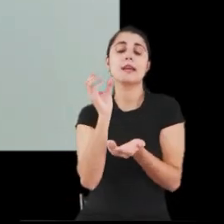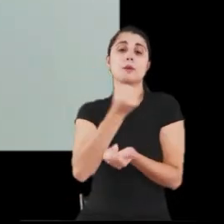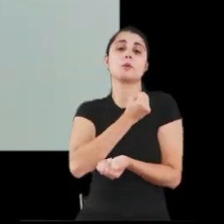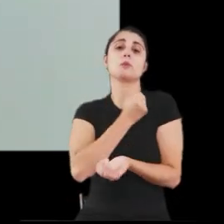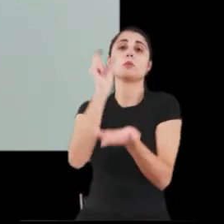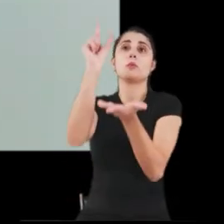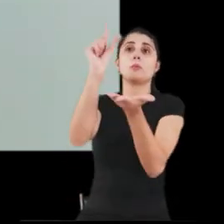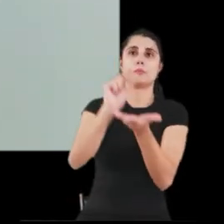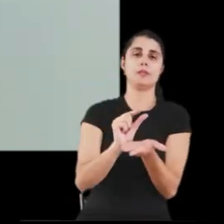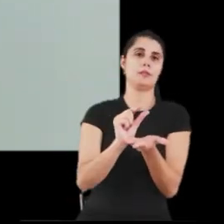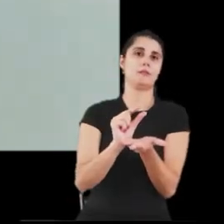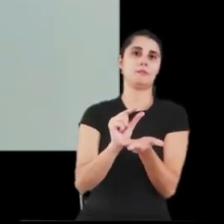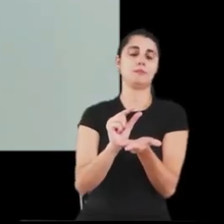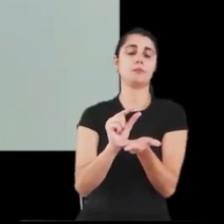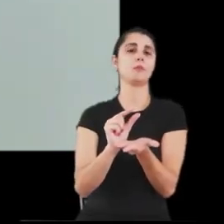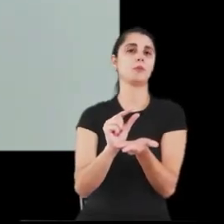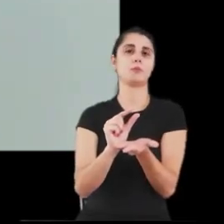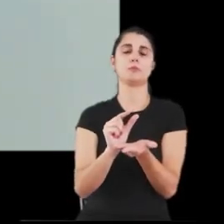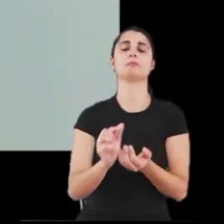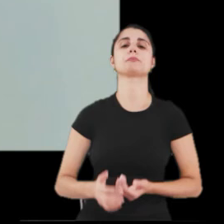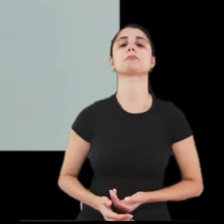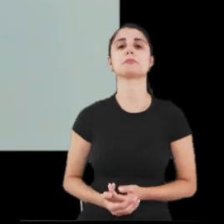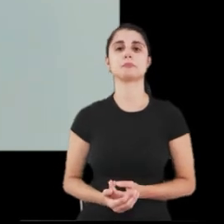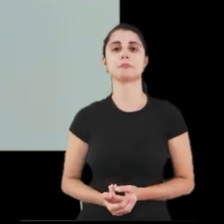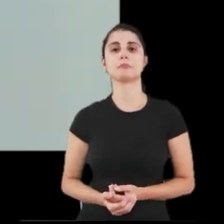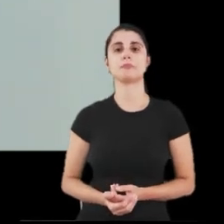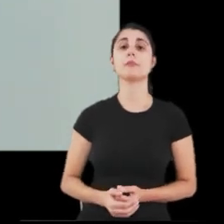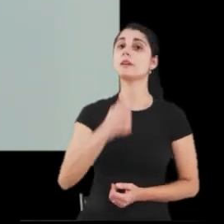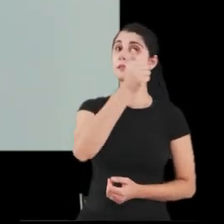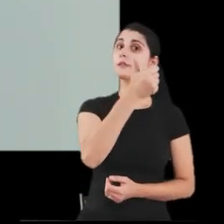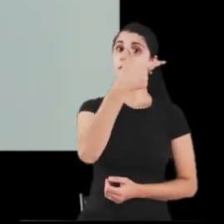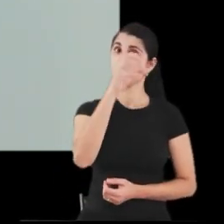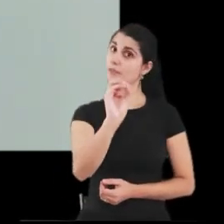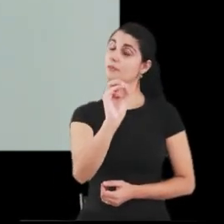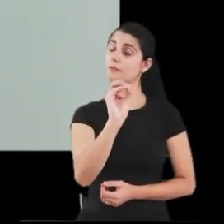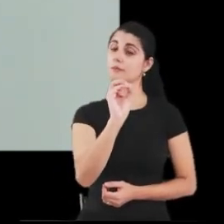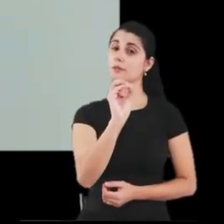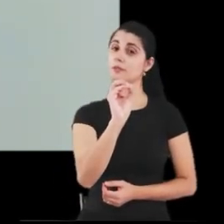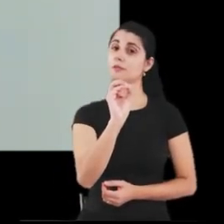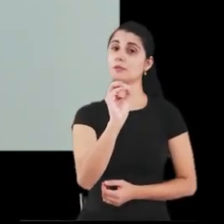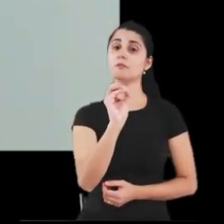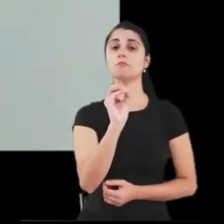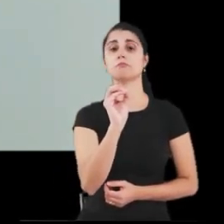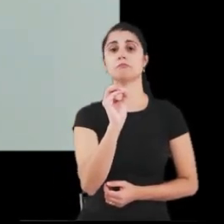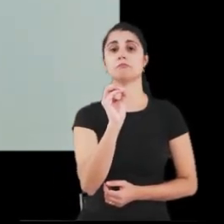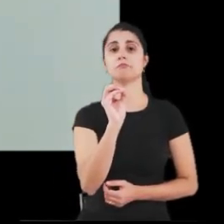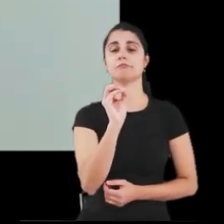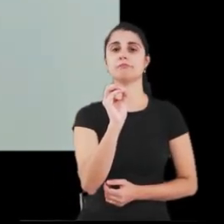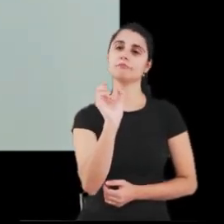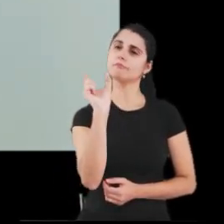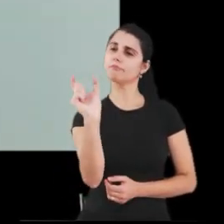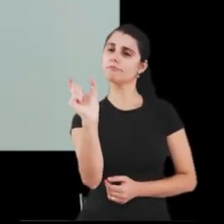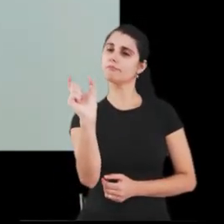comum não nulo. Logo, 120 é